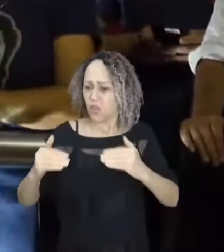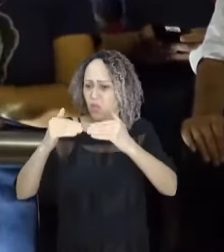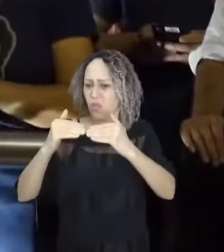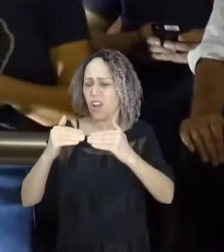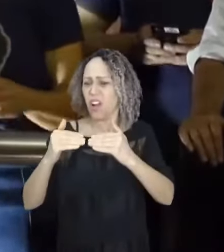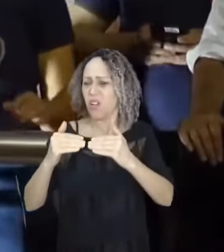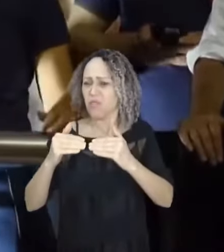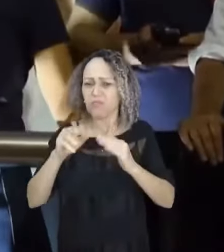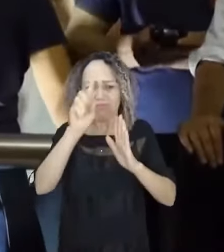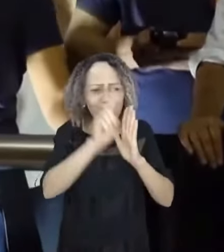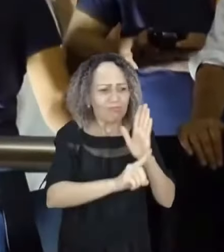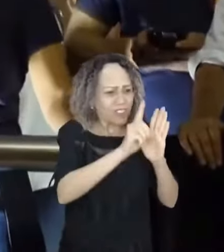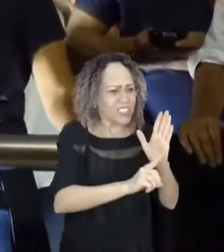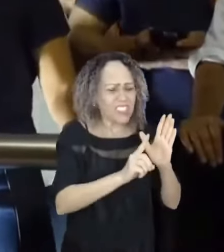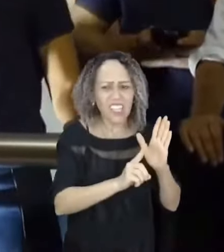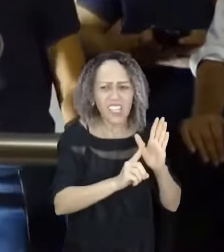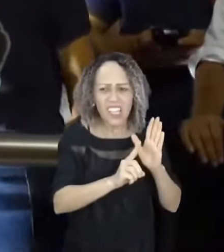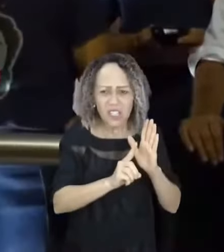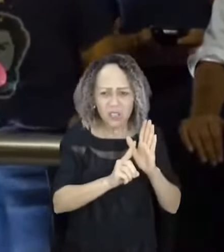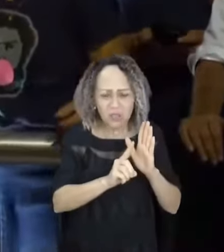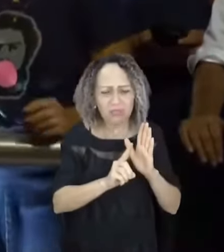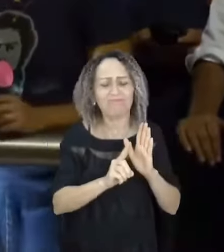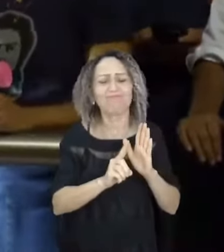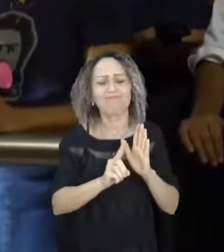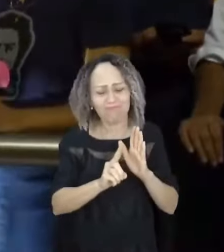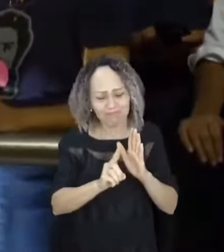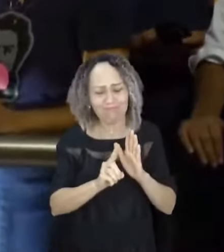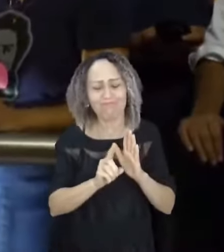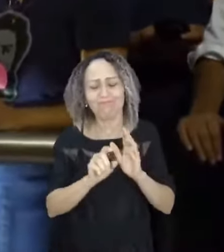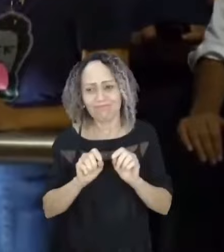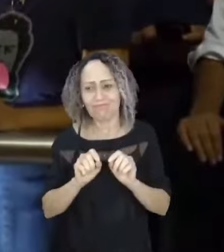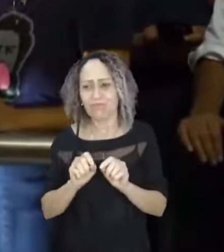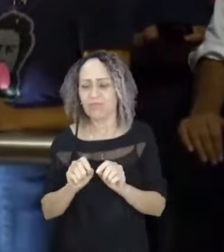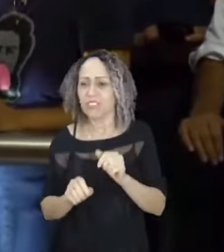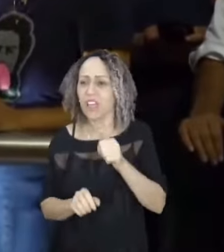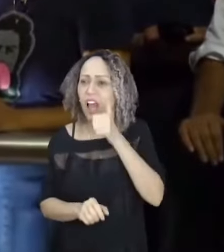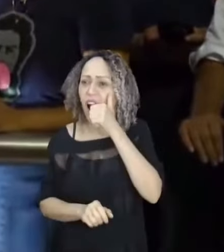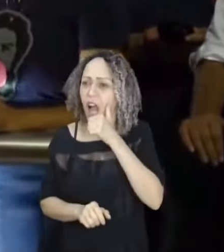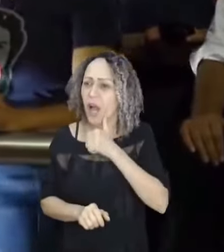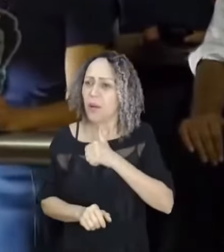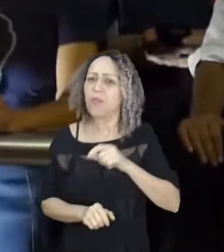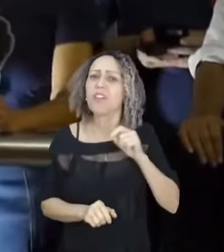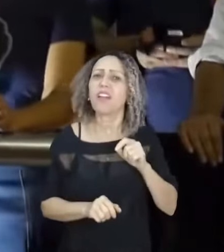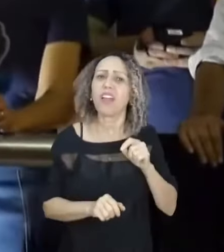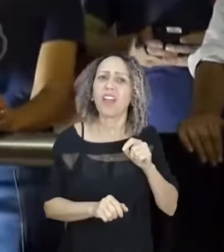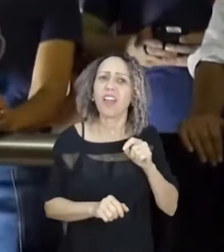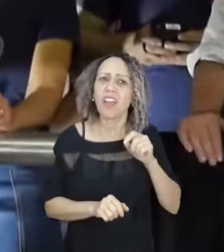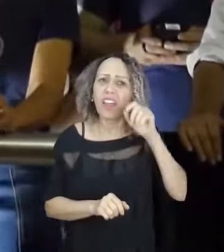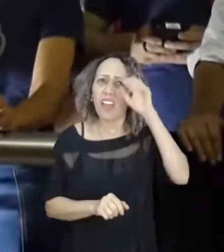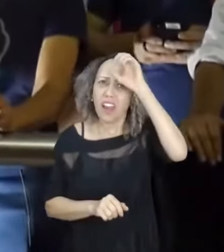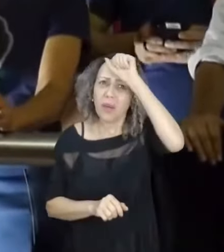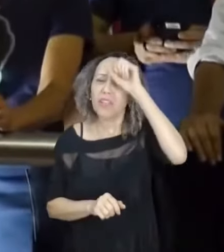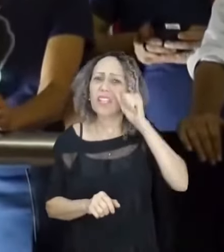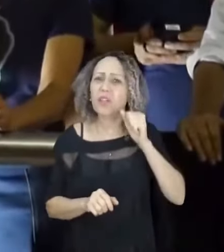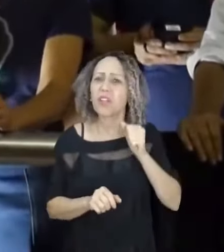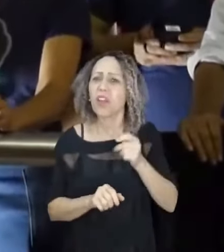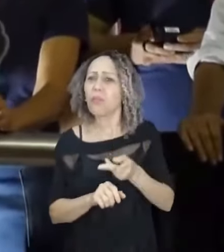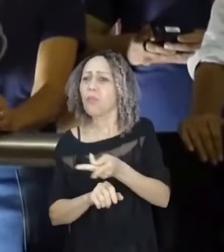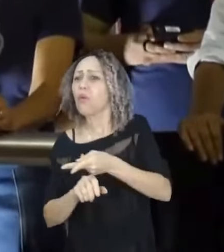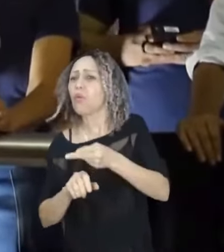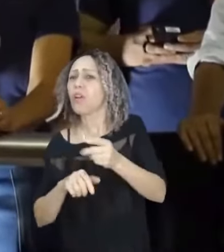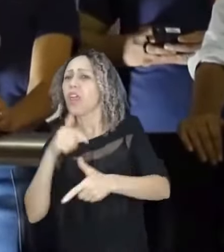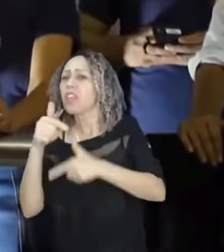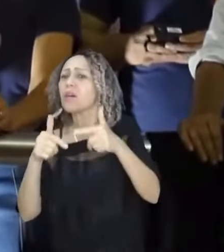gente ter responsabilidade. A mulher, ela aprendeu a ir para o mercado de trabalho procurar emprego para ajudar a